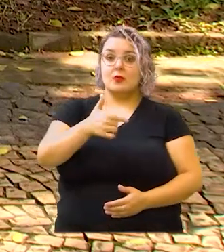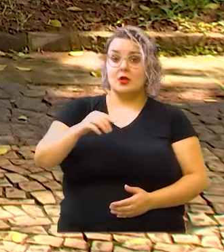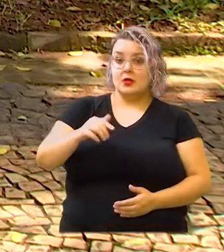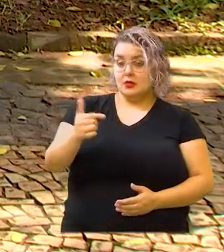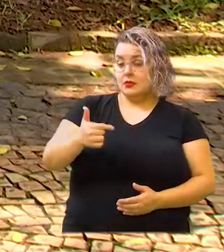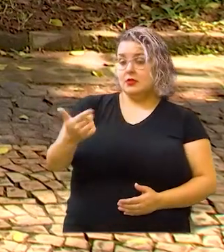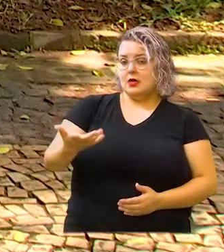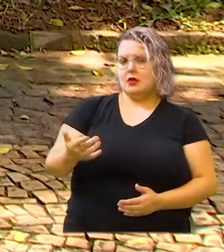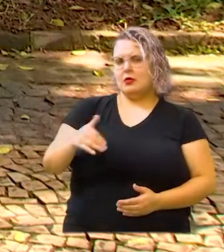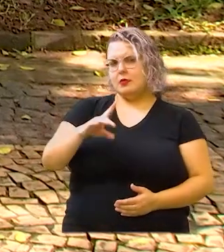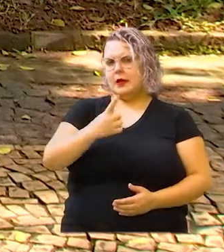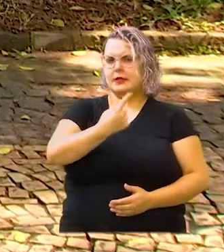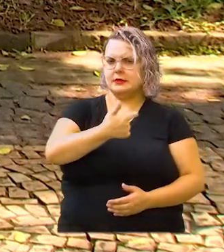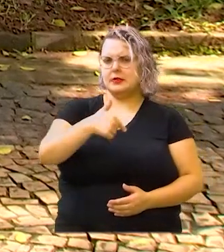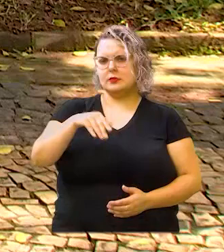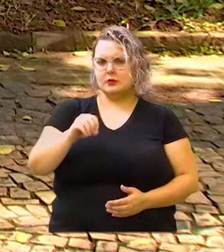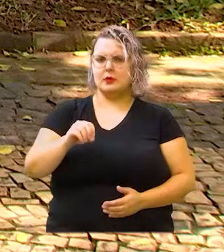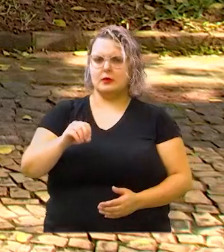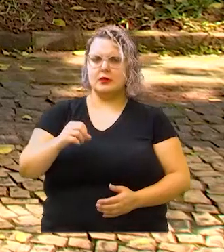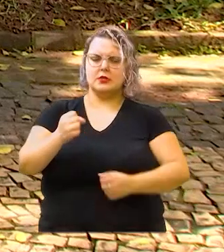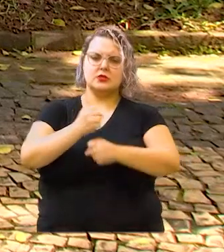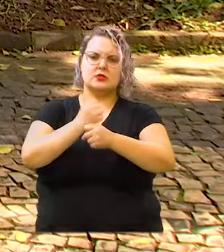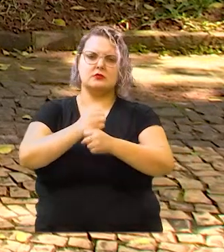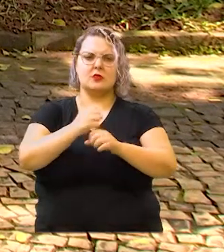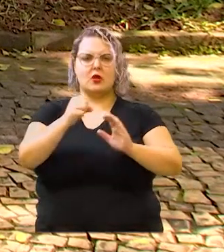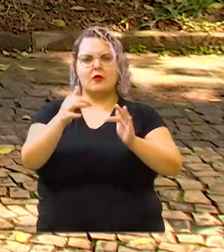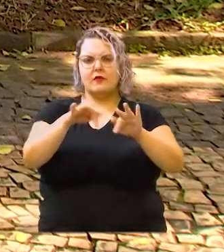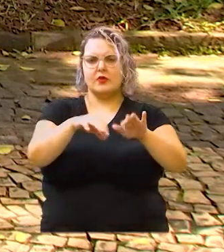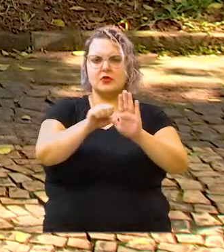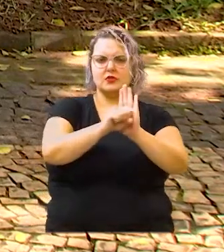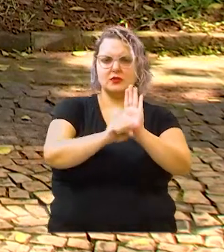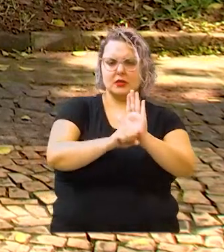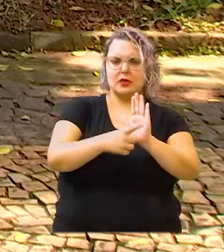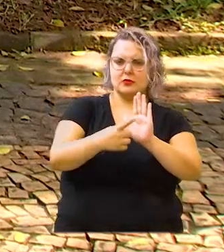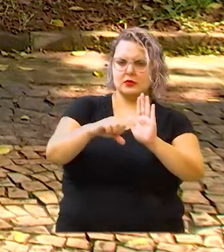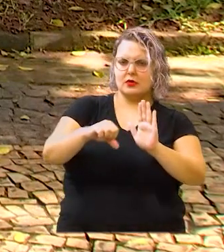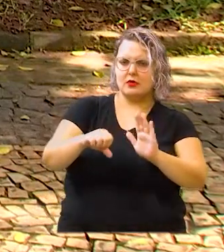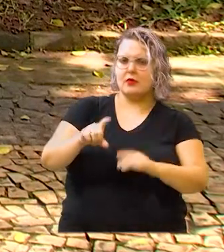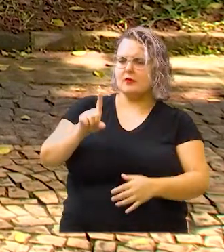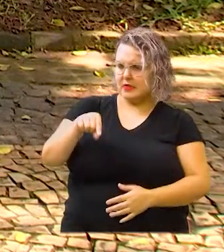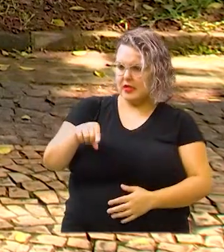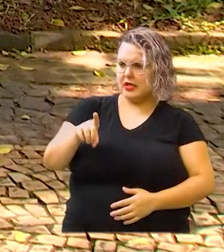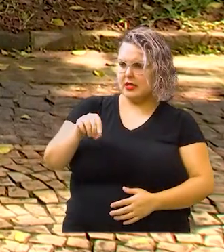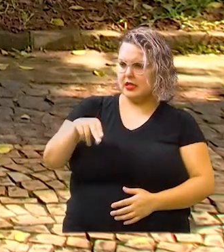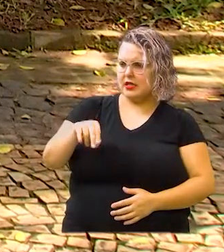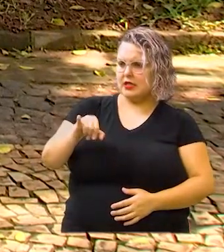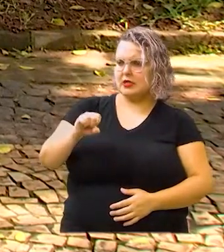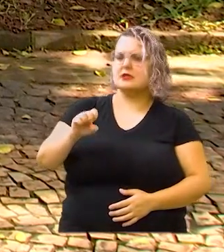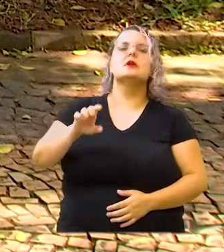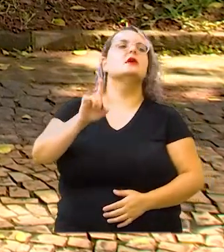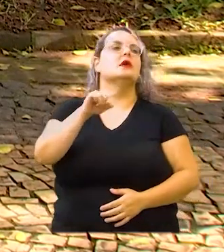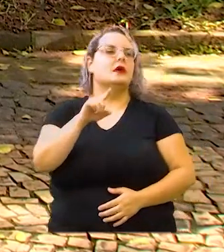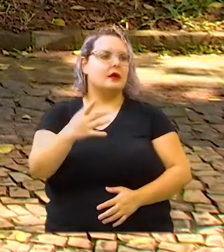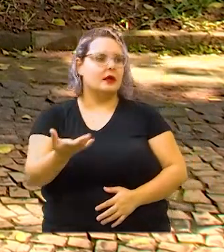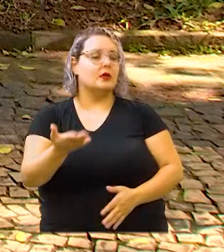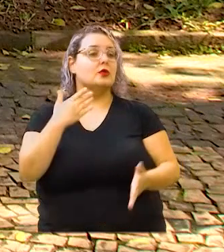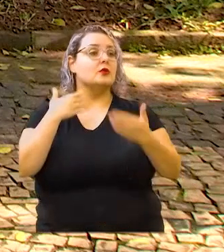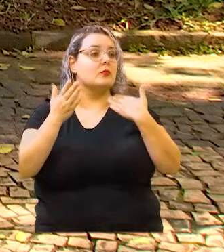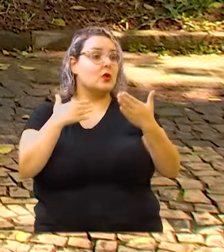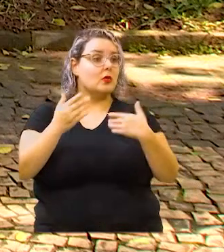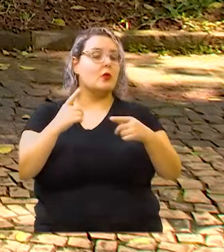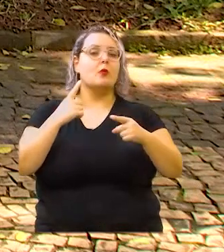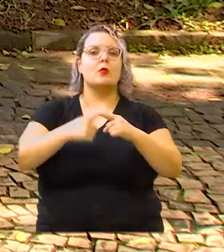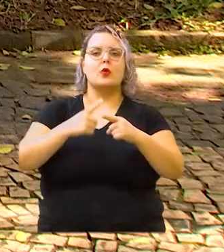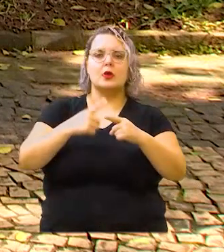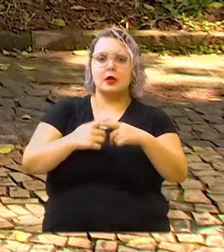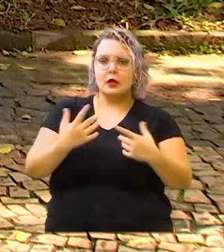ou menos 120 anos, mais especificamente no finalzinho do século XIX, né, Denise? Uhum. Então é realmente muito bacana. Mas a gente está batendo um